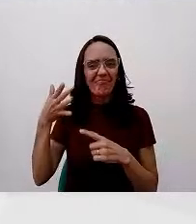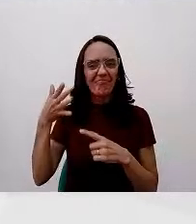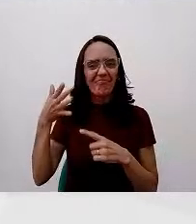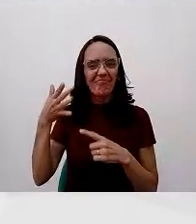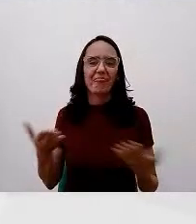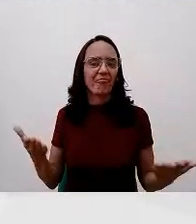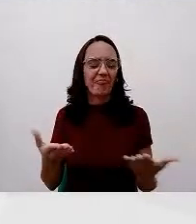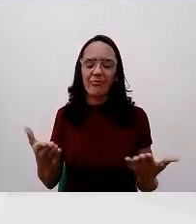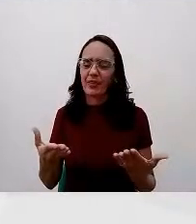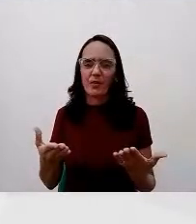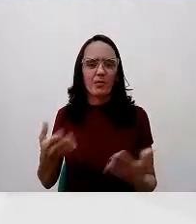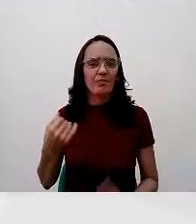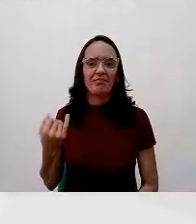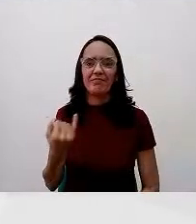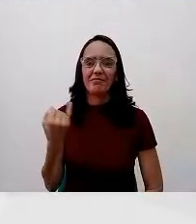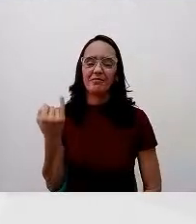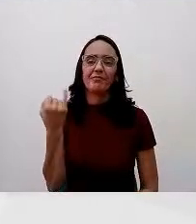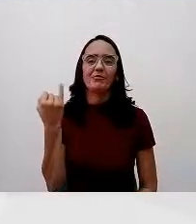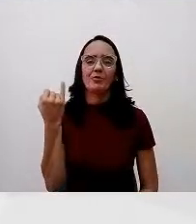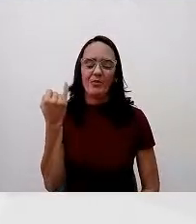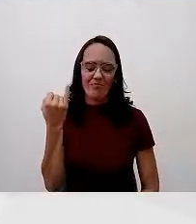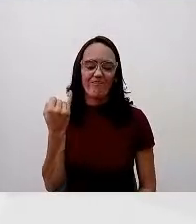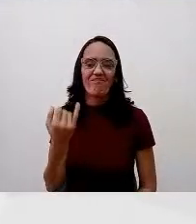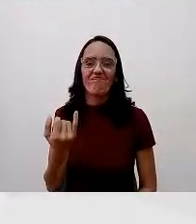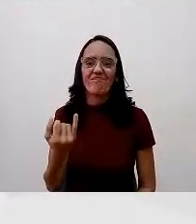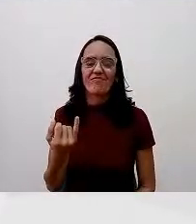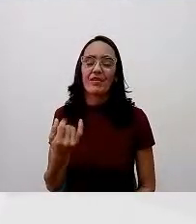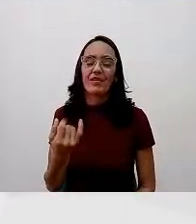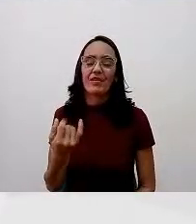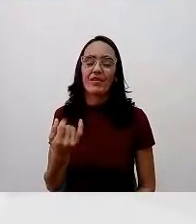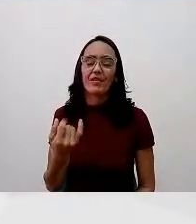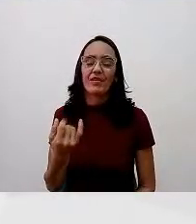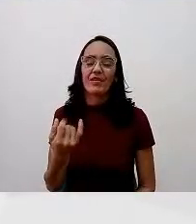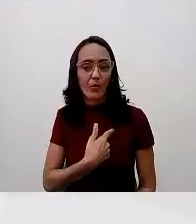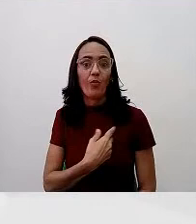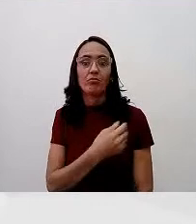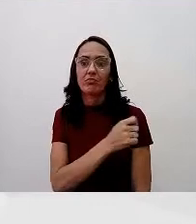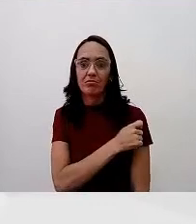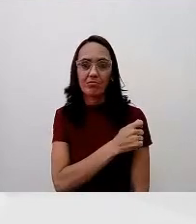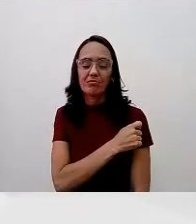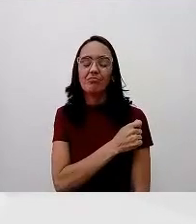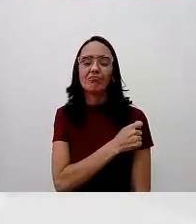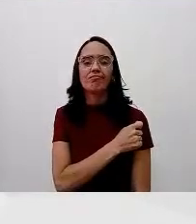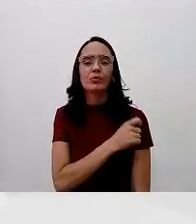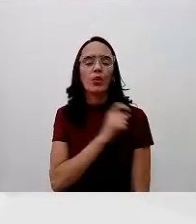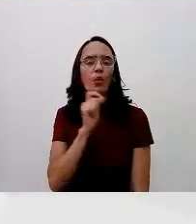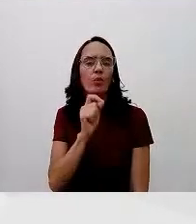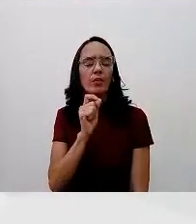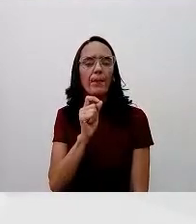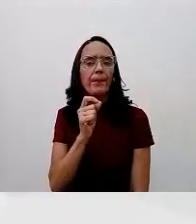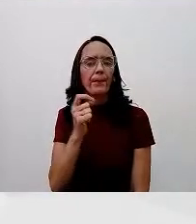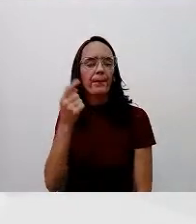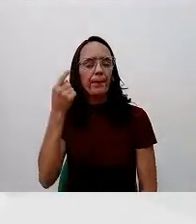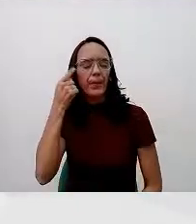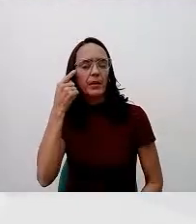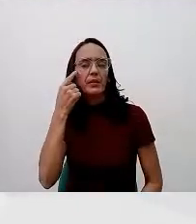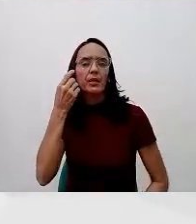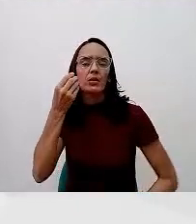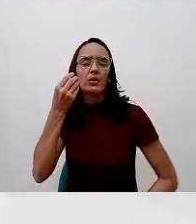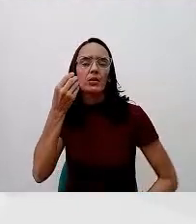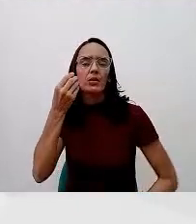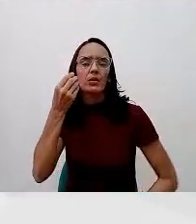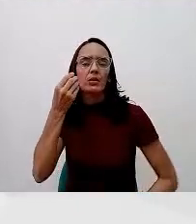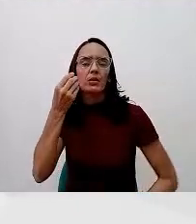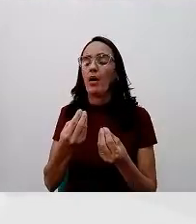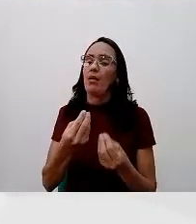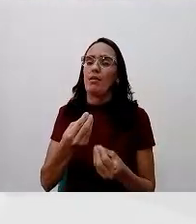palestra. Eu acredito que foi muito importante para nossos alunos terem uma noção, principalmente da parte técnica, de como ocorre,